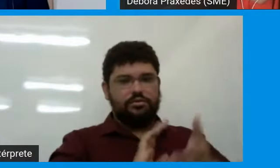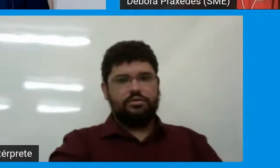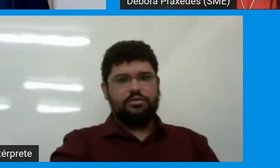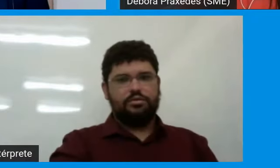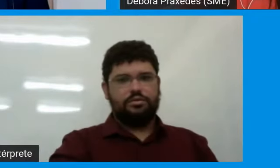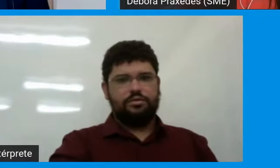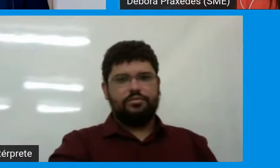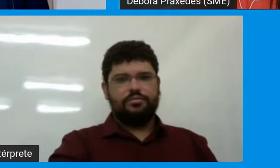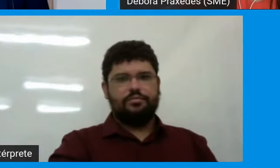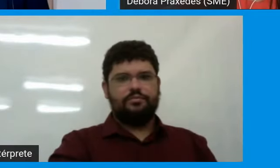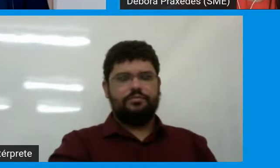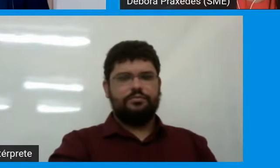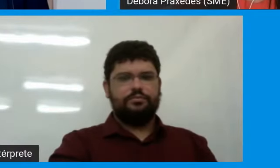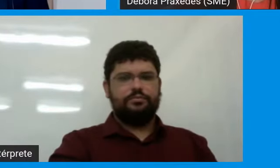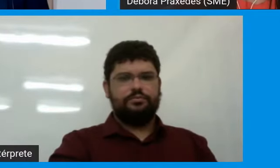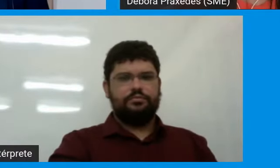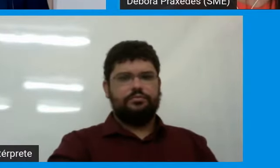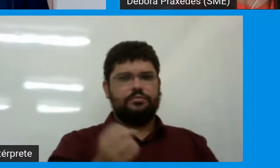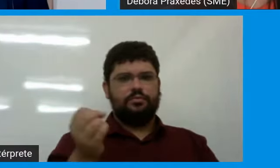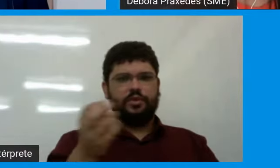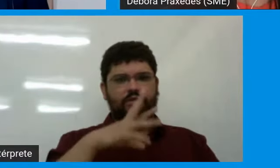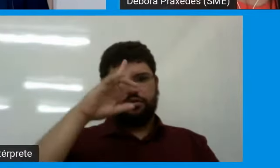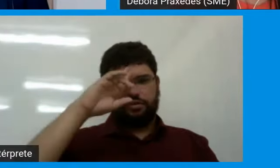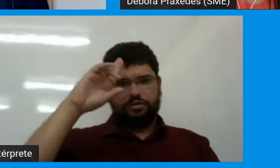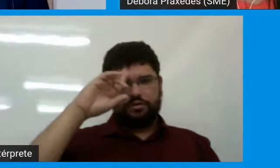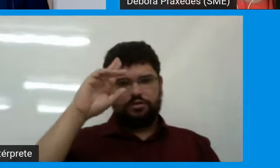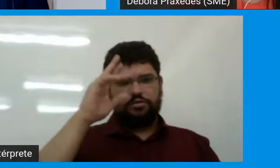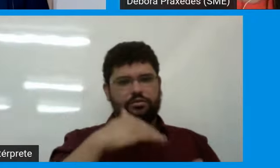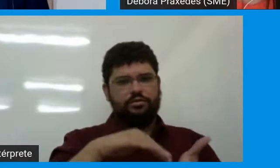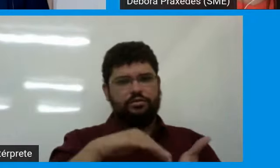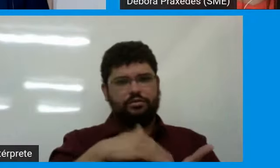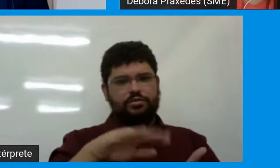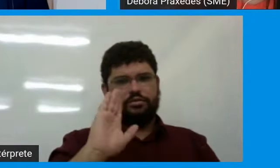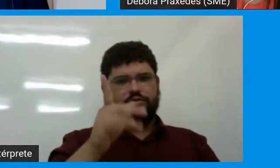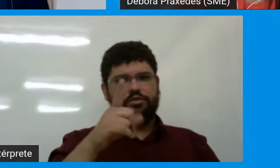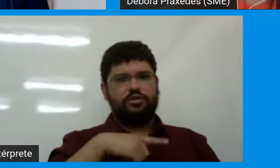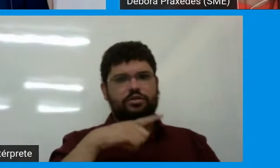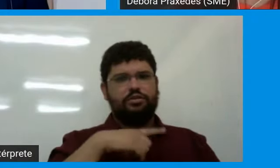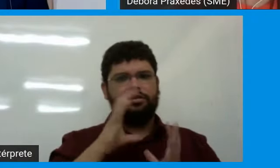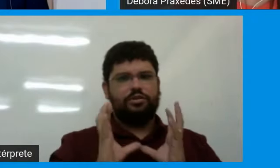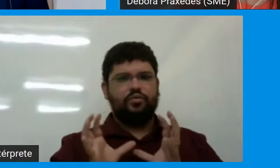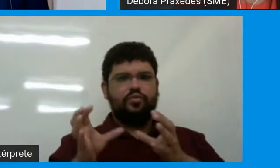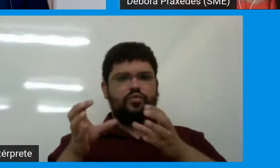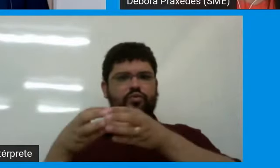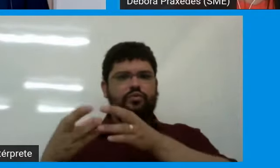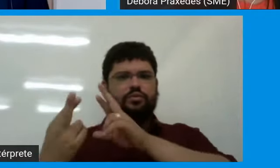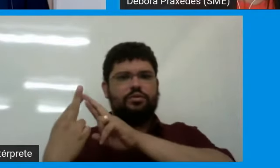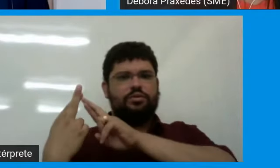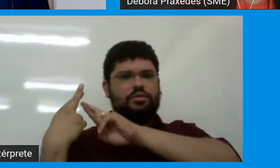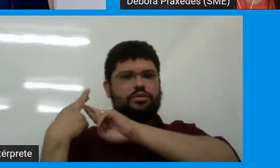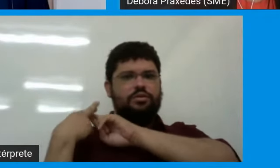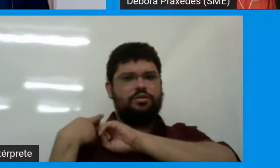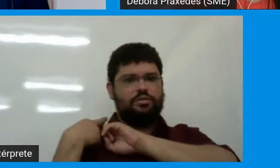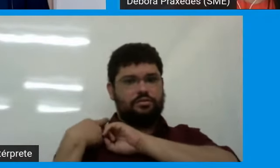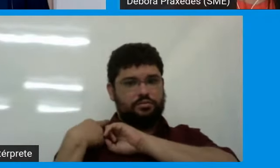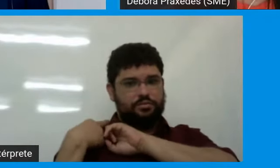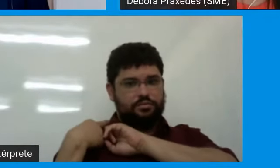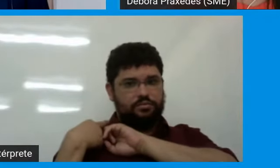pouquinho que, nessa nova gestão, nós temos uma gerência que vai ficar responsável pela essa